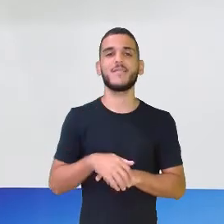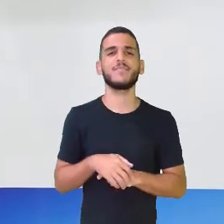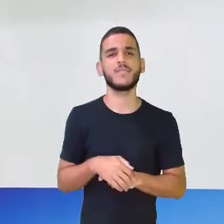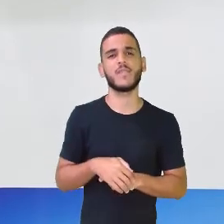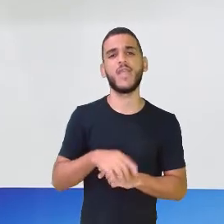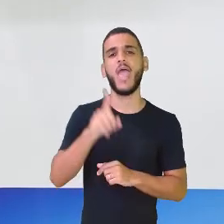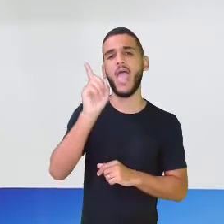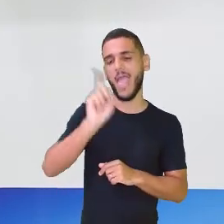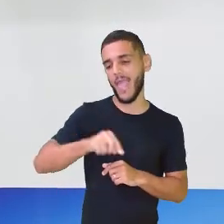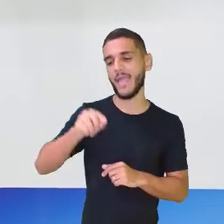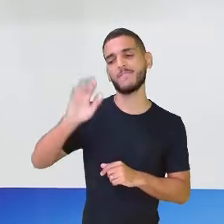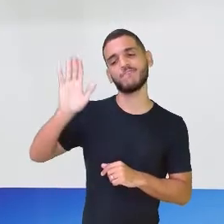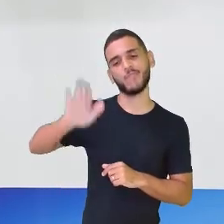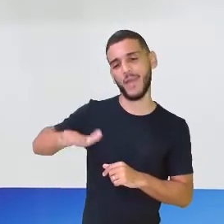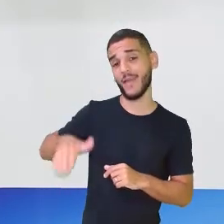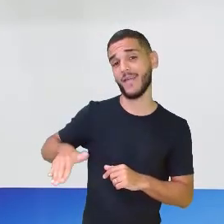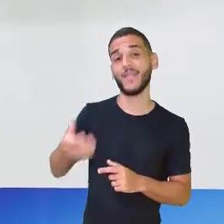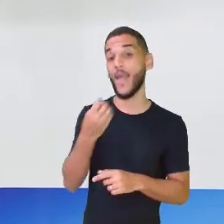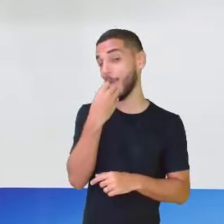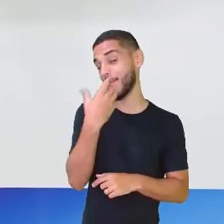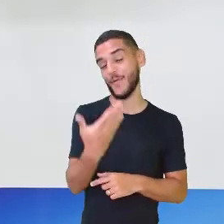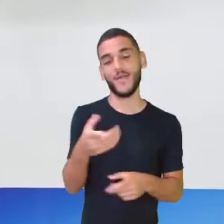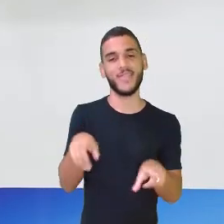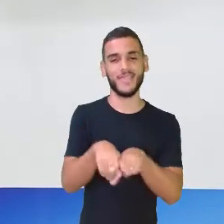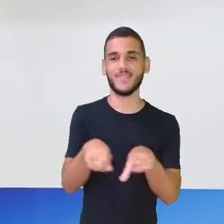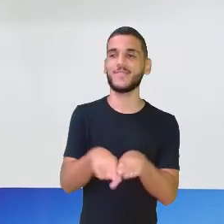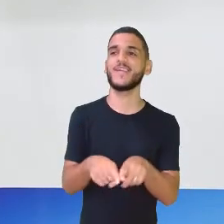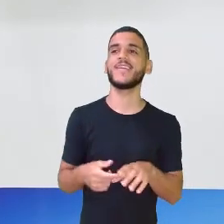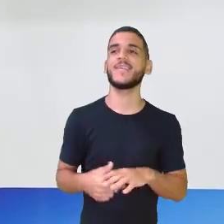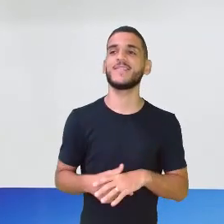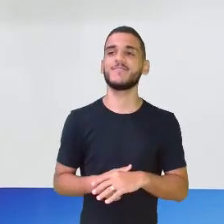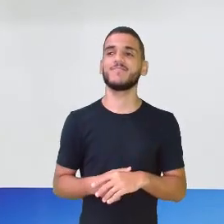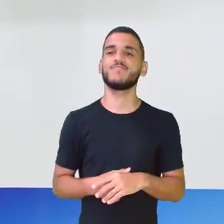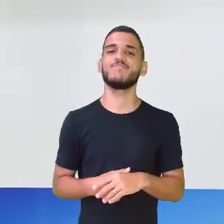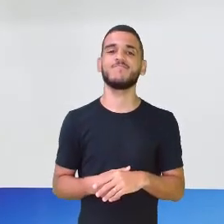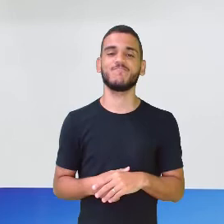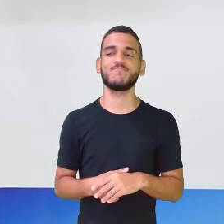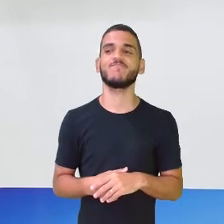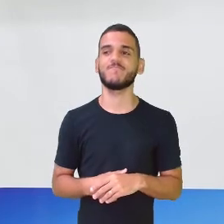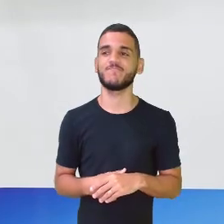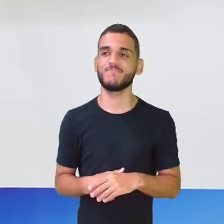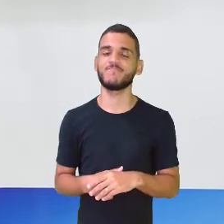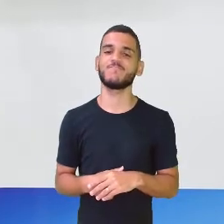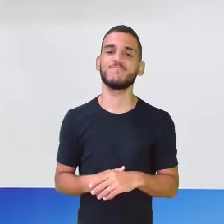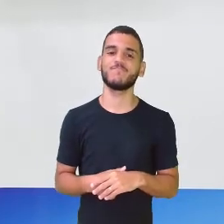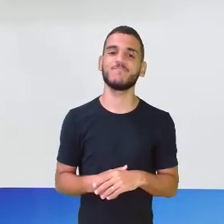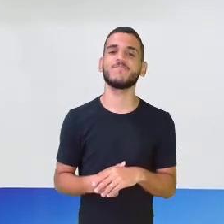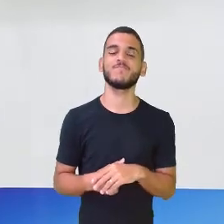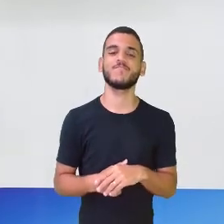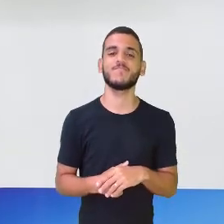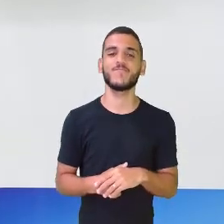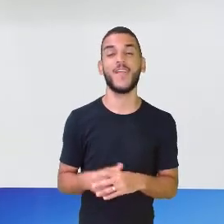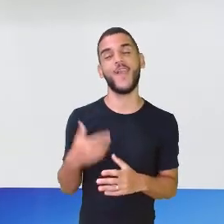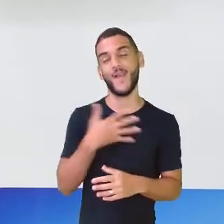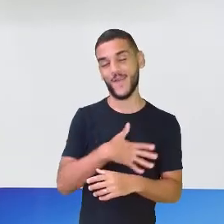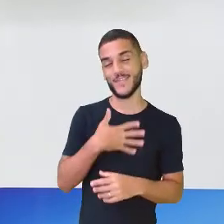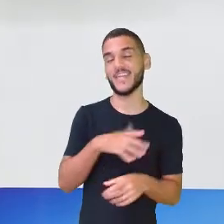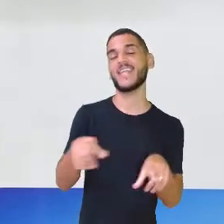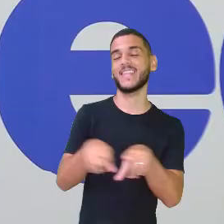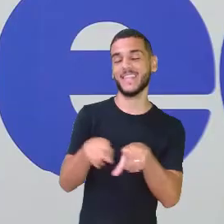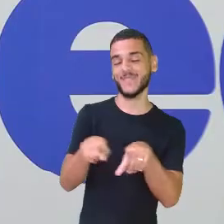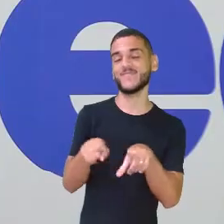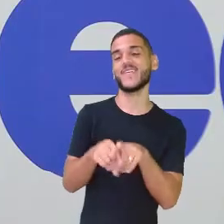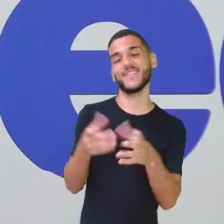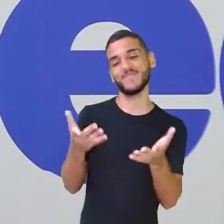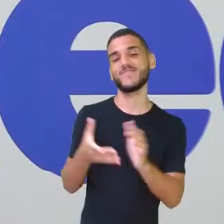e boa. Né? Barata e boa. E boa, bem feitinha, feitinha ali na hora. Eita, que delícia. Gostaria, inclusive, de estar aqui assistindo a aula